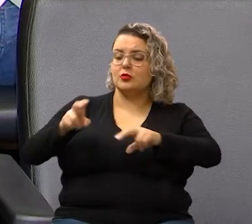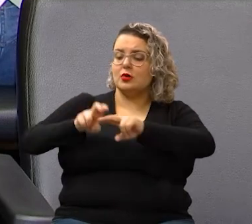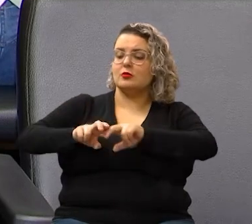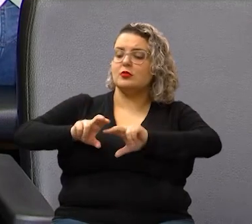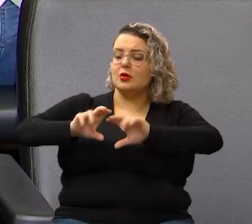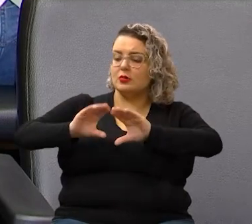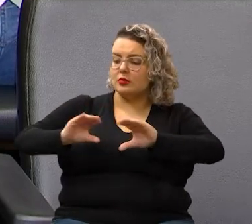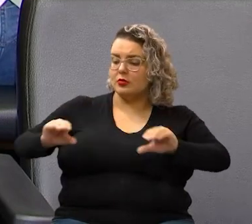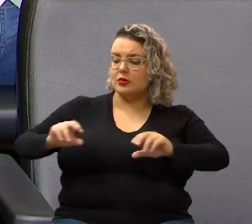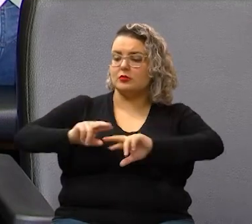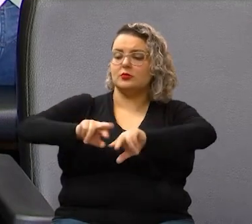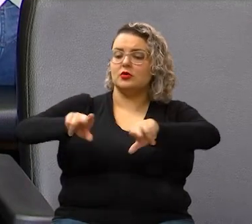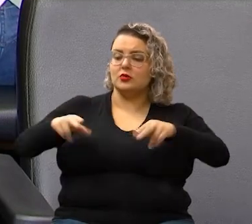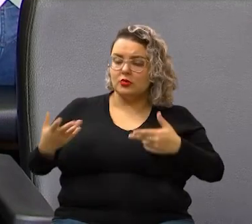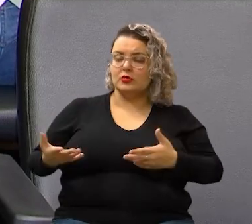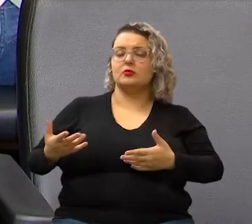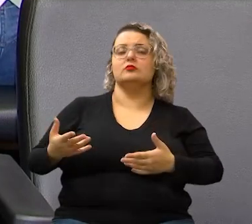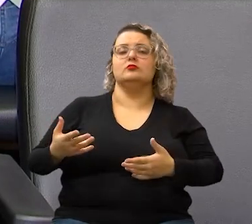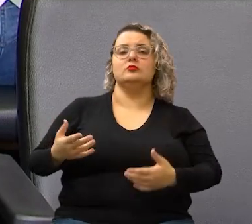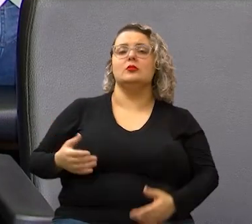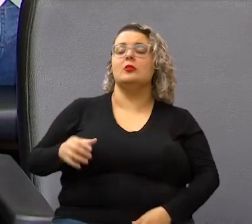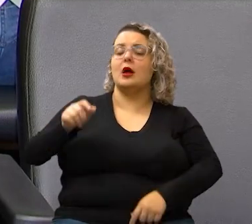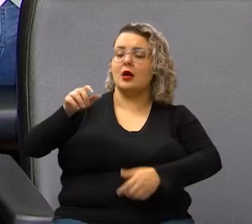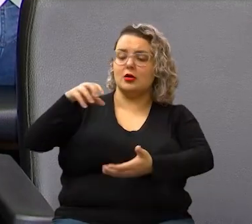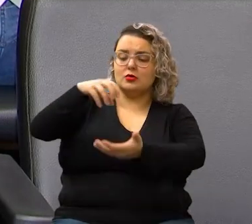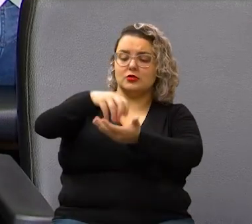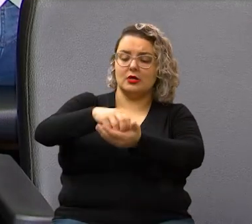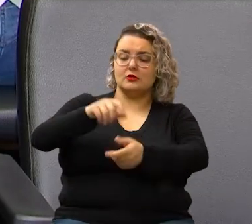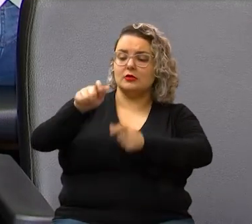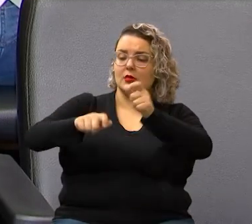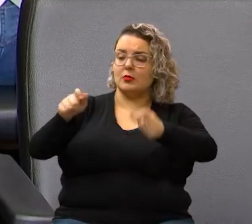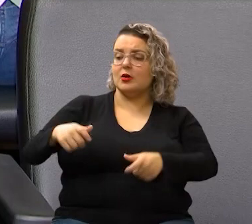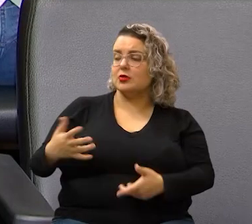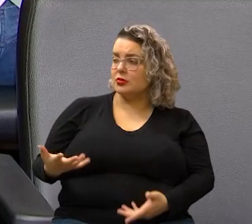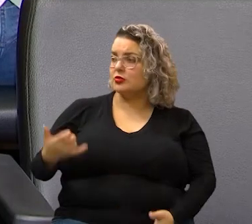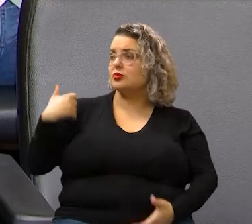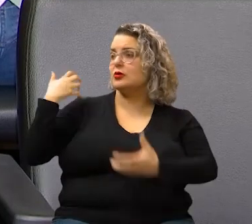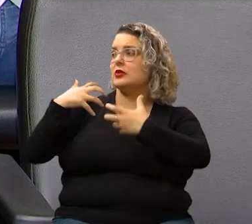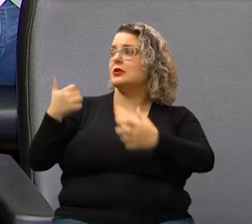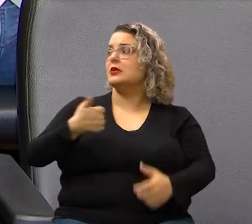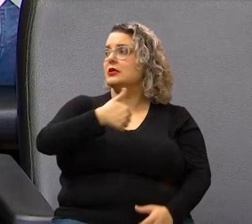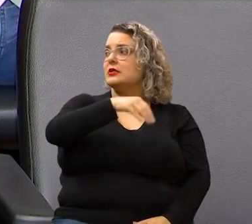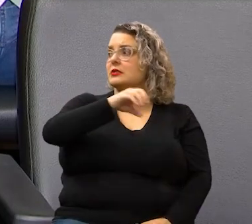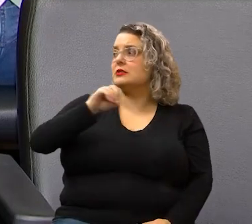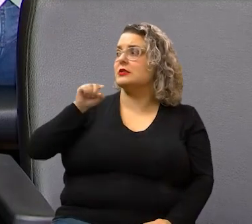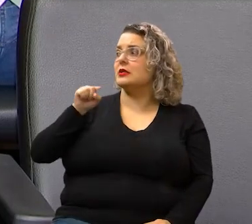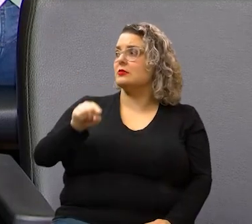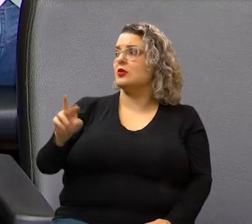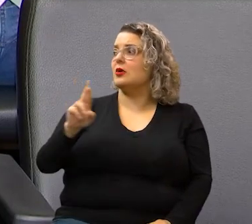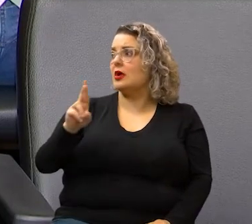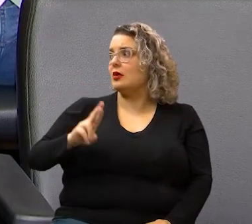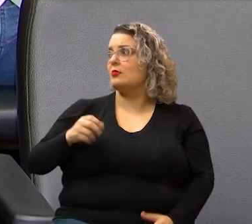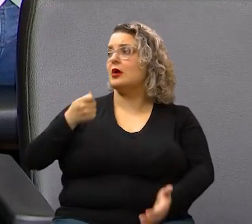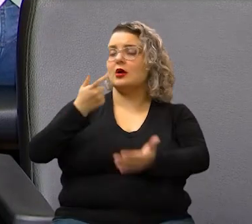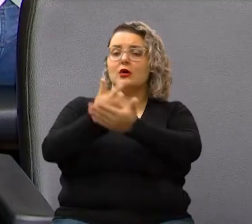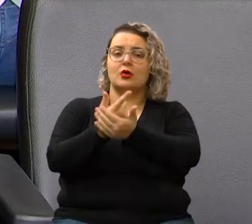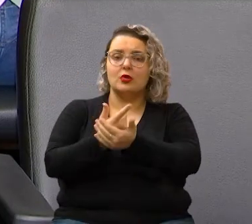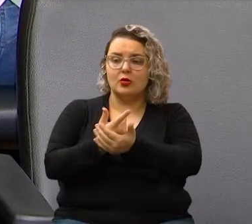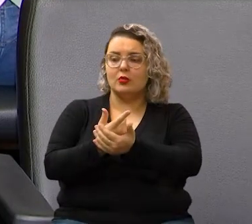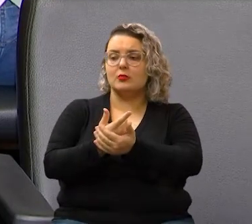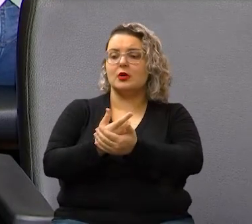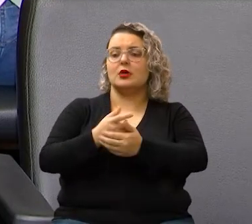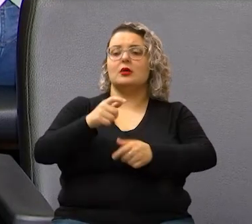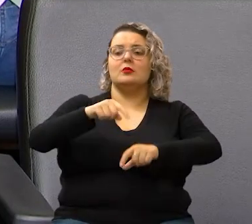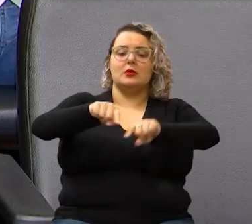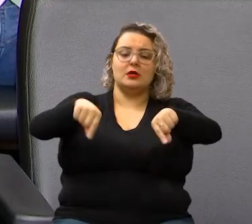e equipamentos eletrônicos para o Centro de Atenção da Pessoa Idosa, R$ 100.000 para a reforma e compra de equipamentos para a sala